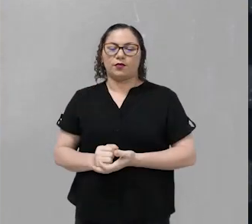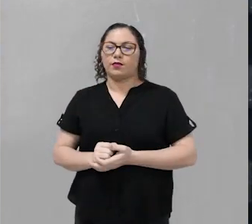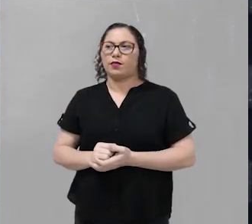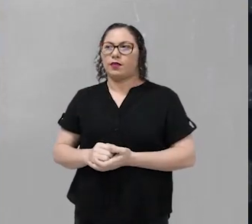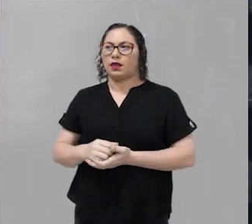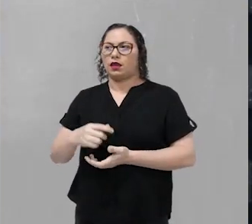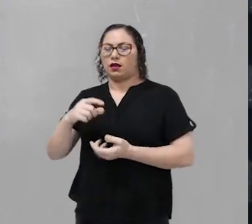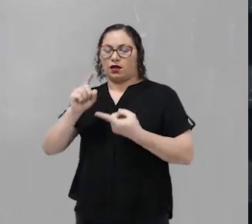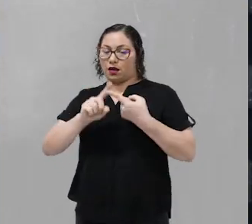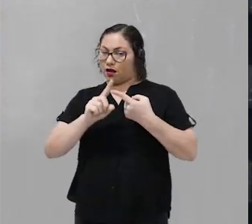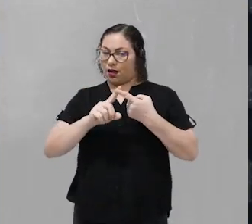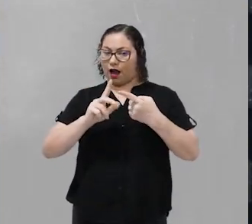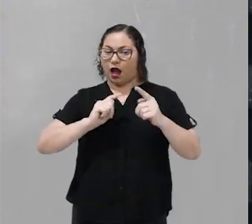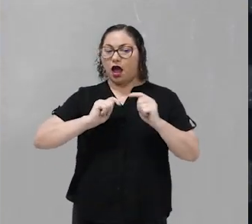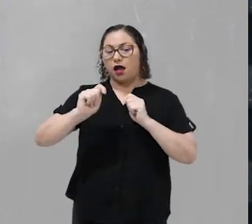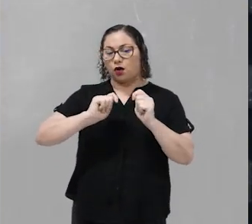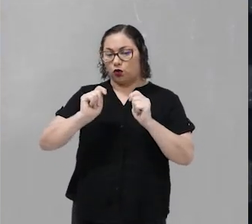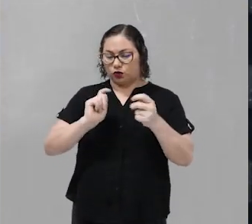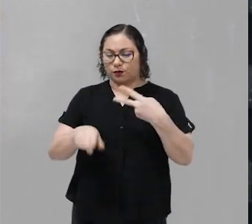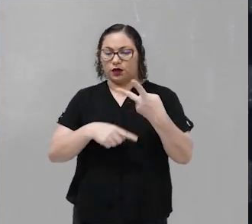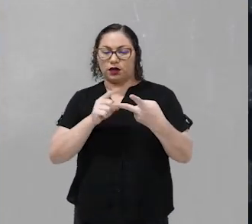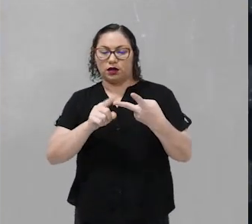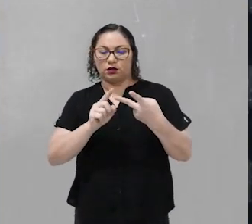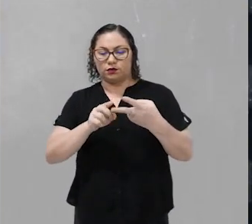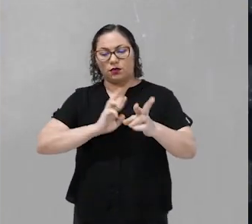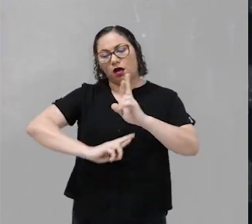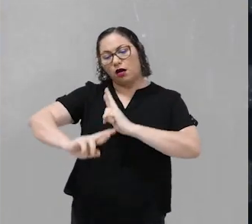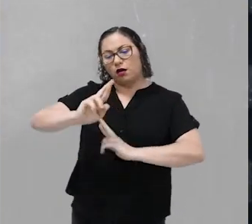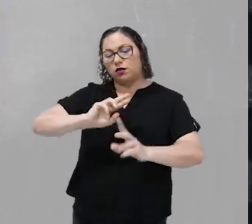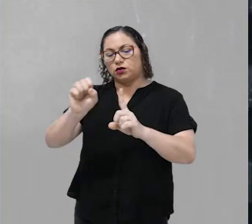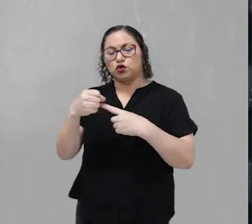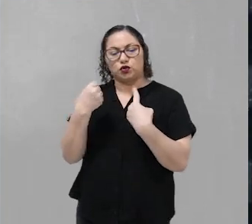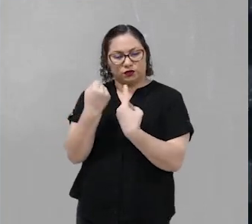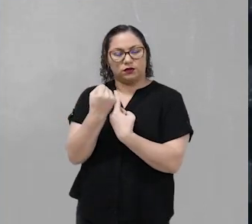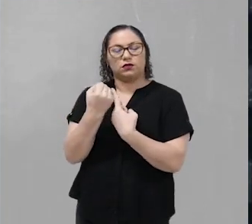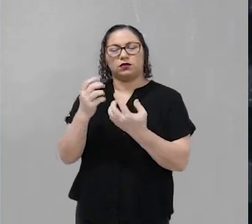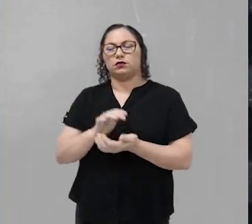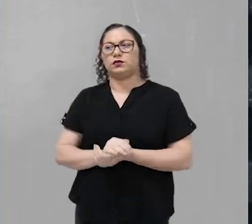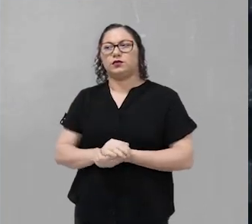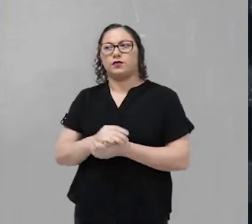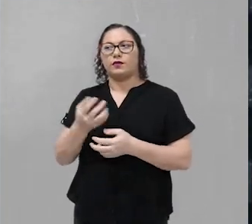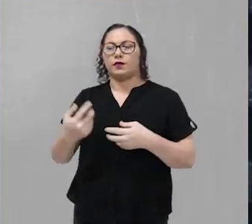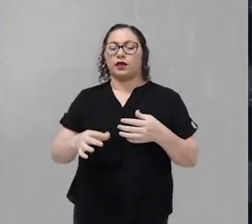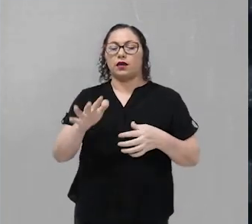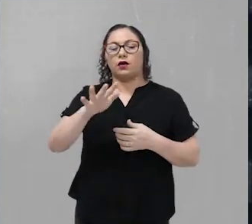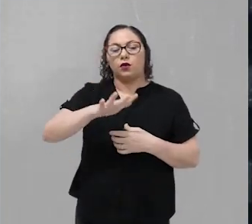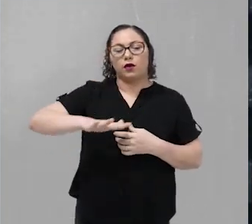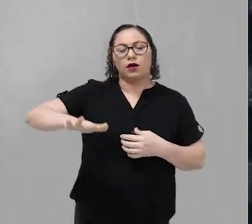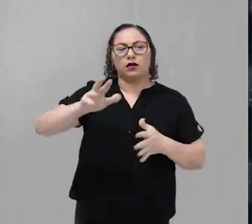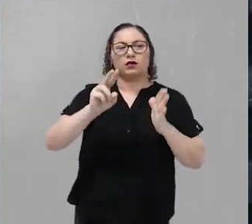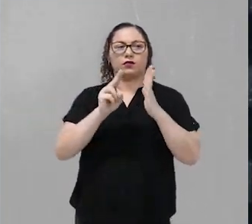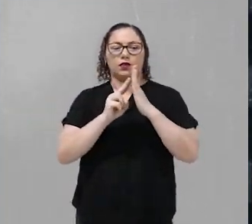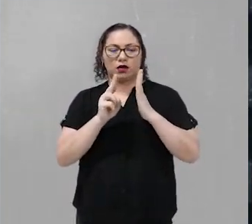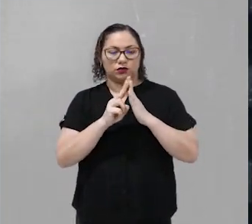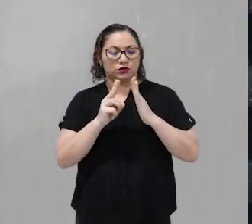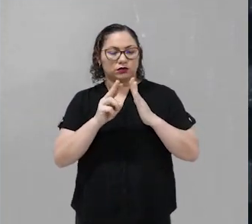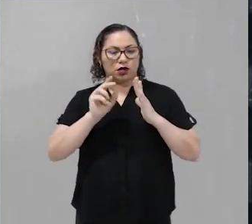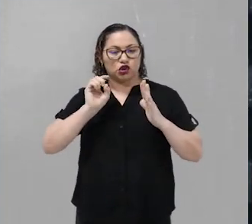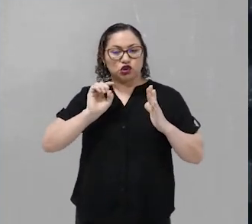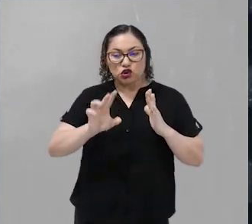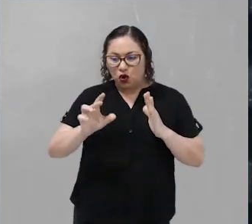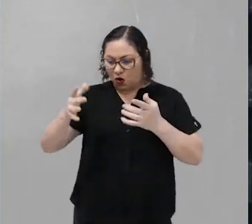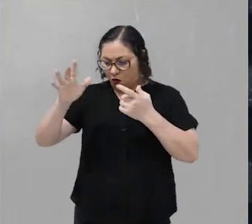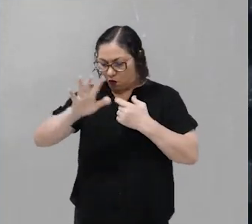tá? Economia e também relações sociais. Então, olha só, espaço urbano não é só